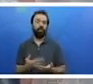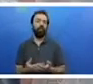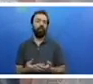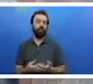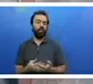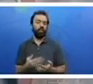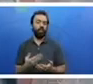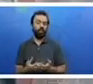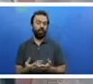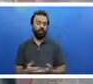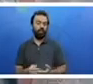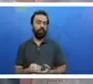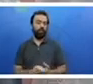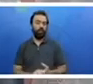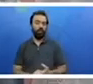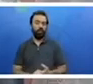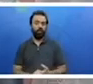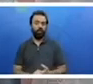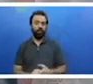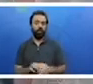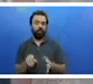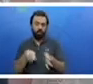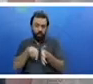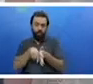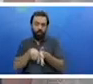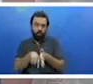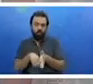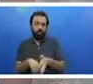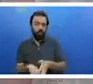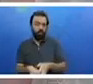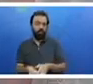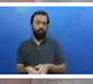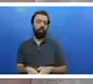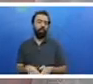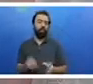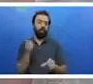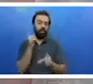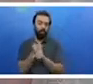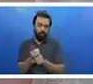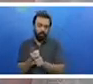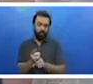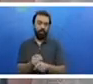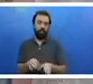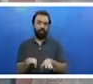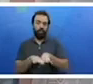classificar melhor, ou melhor, identificar grandezas